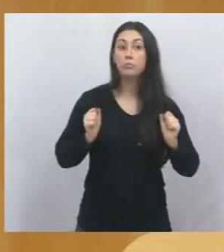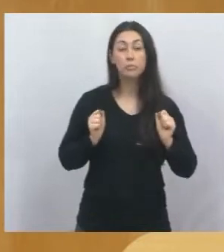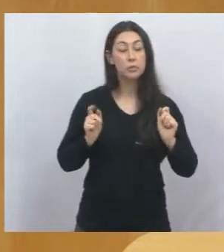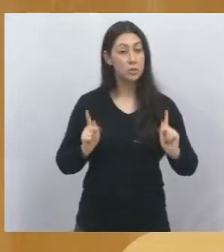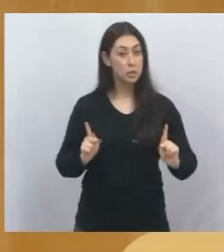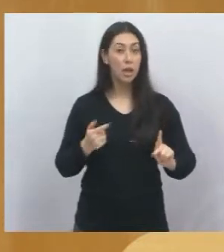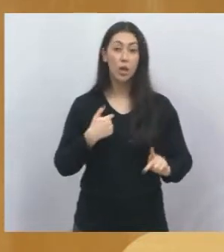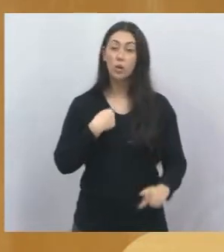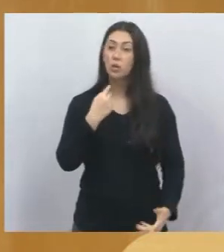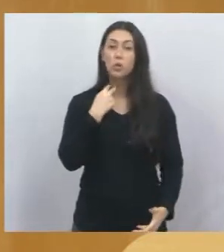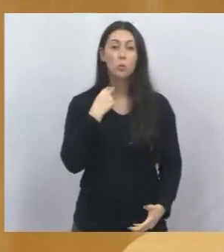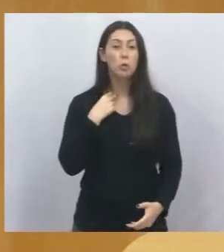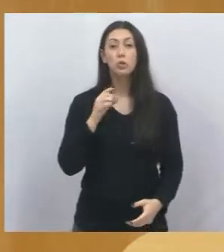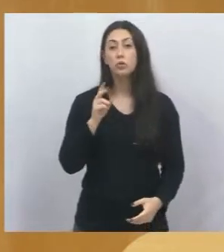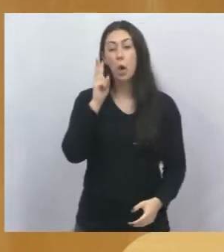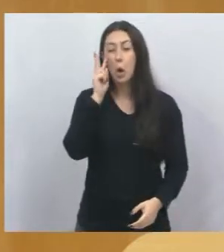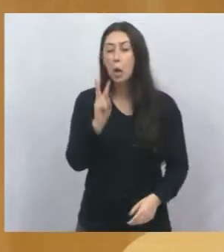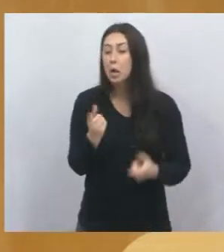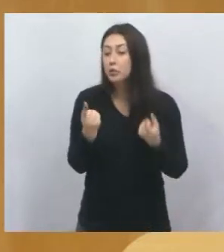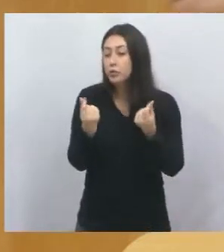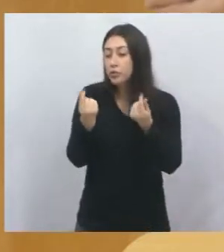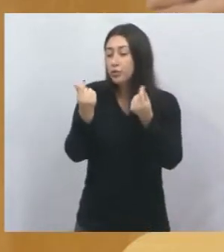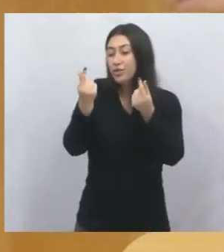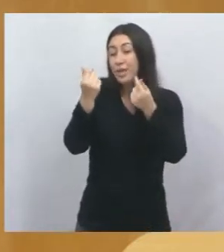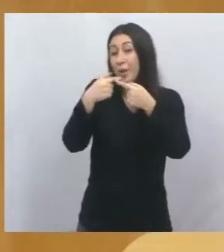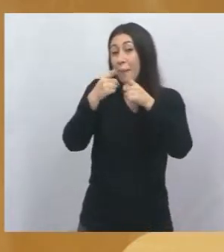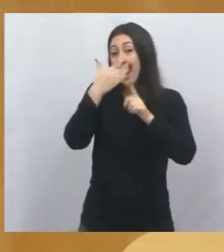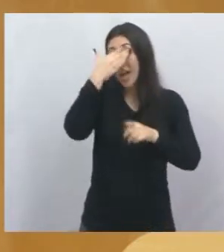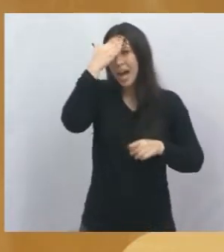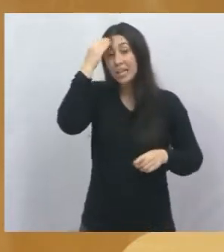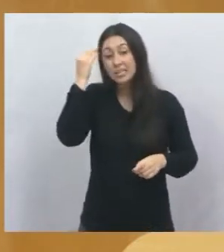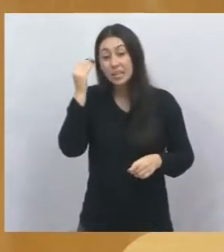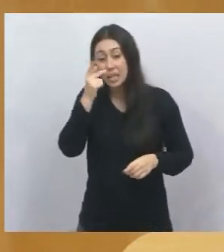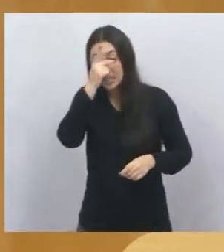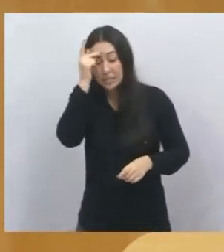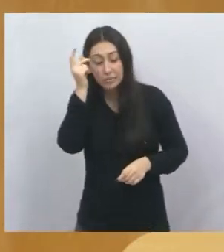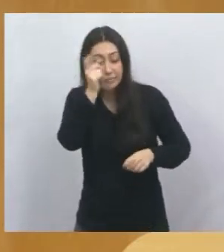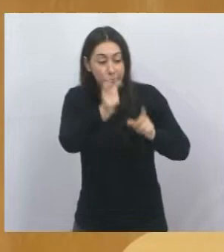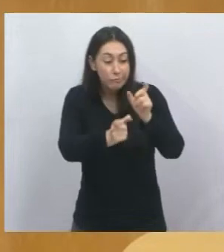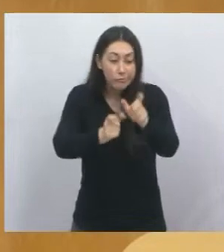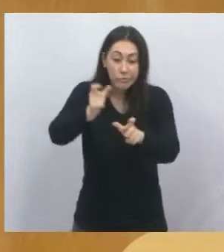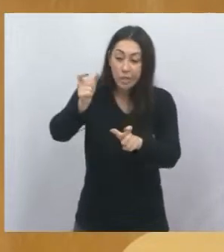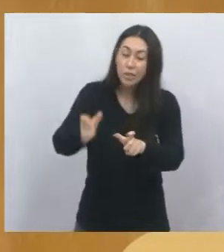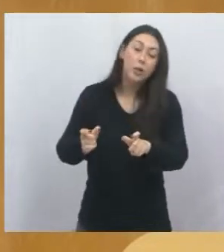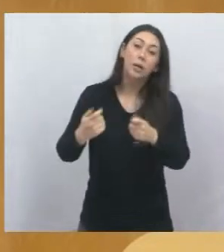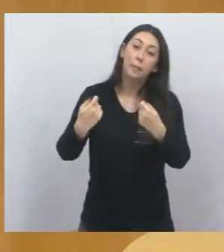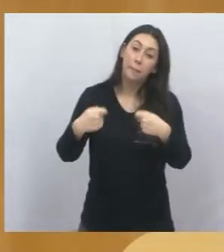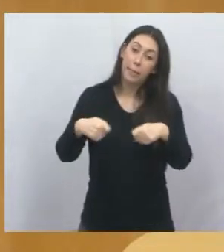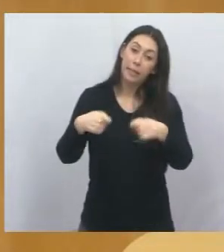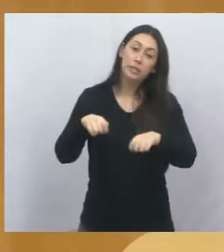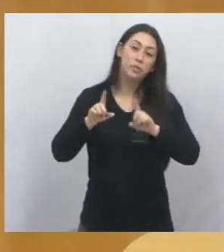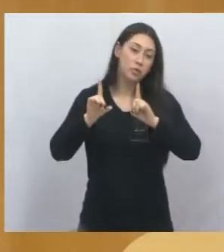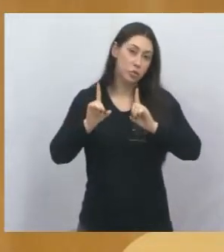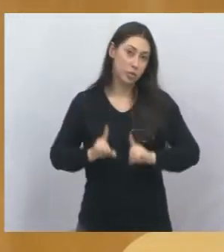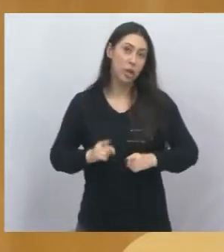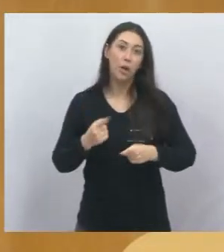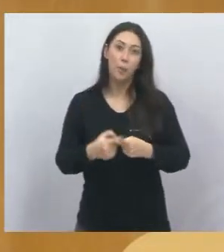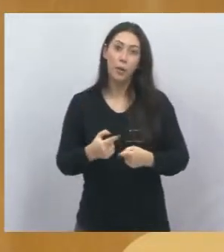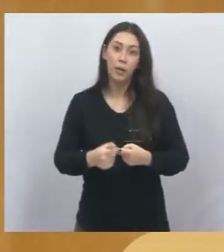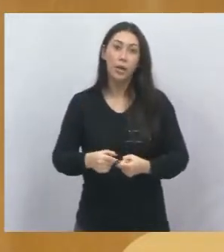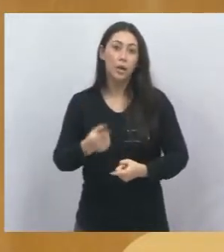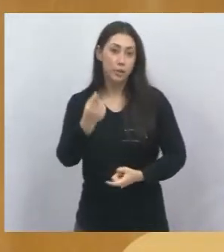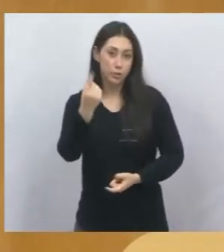Eu não posso só ter olhar nas finanças e esquecer que os nossos aposentados hoje usam o seu